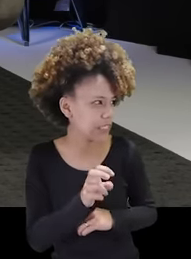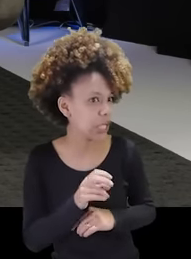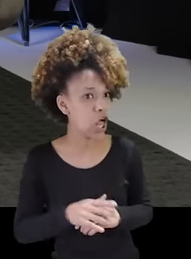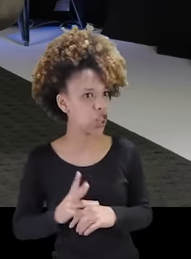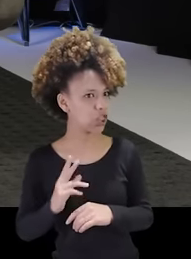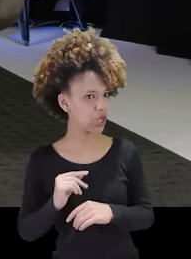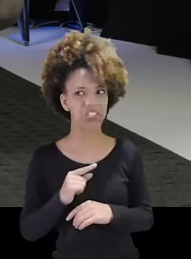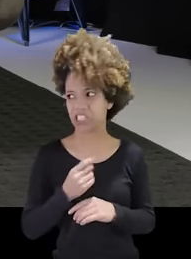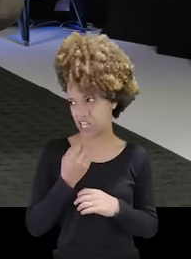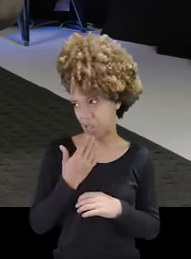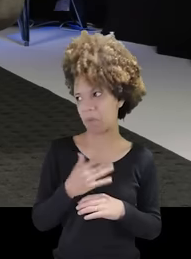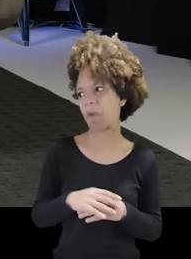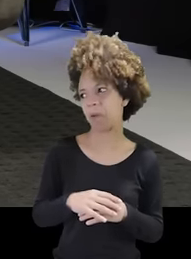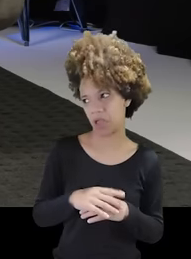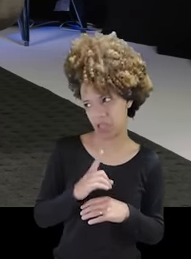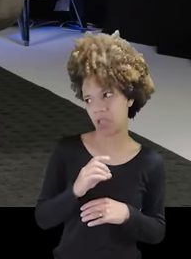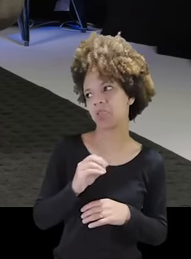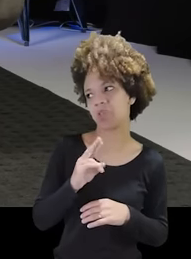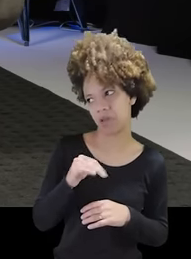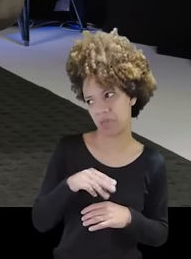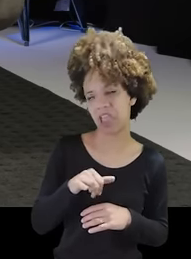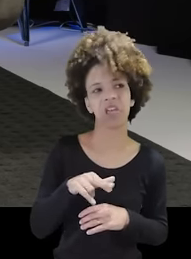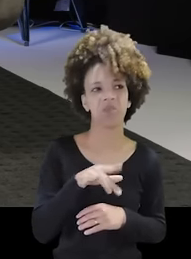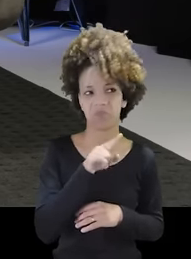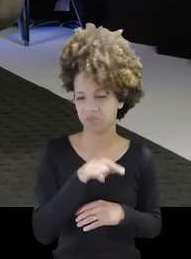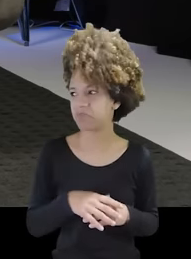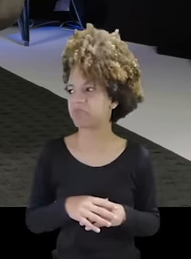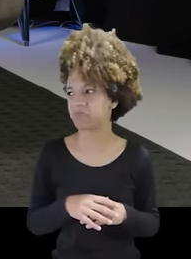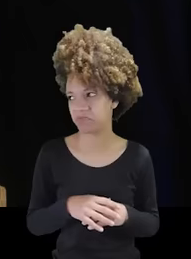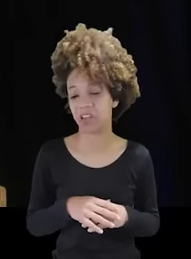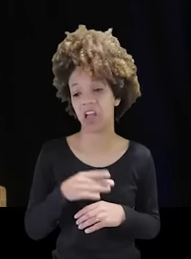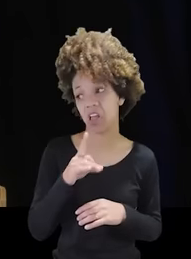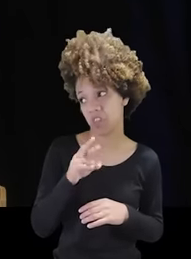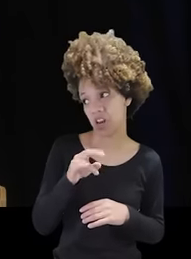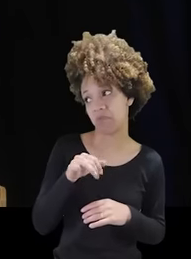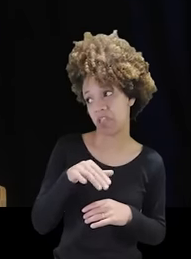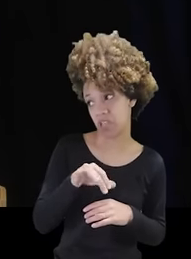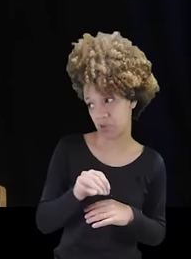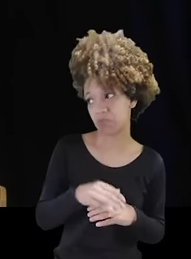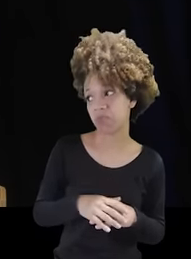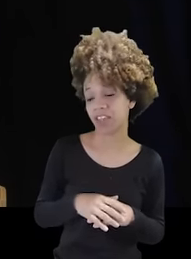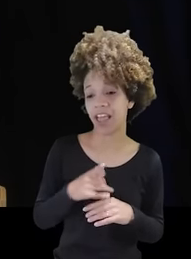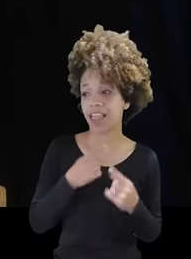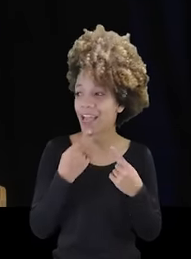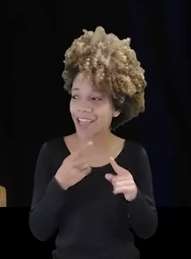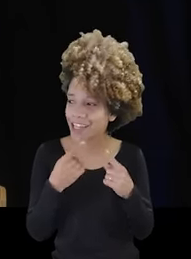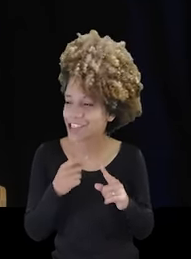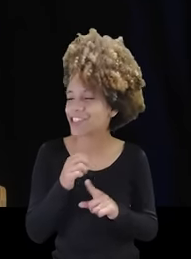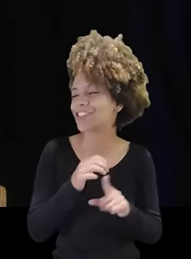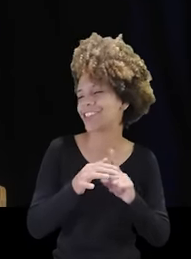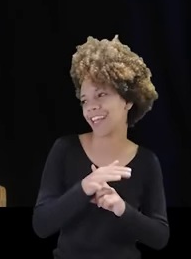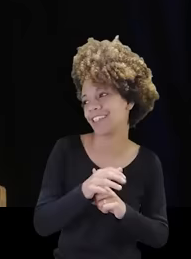Nossa ele é o durameiro é um Dora mesmo Aí tem essas críticas sociais